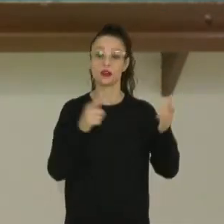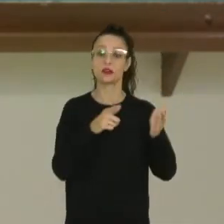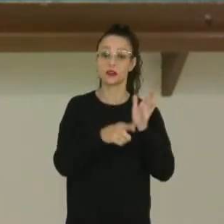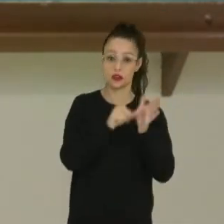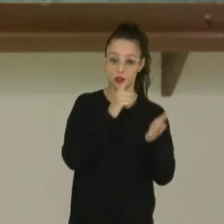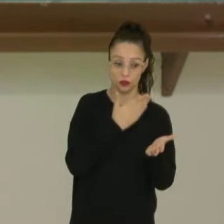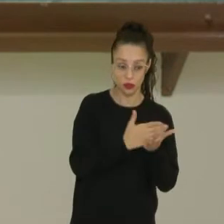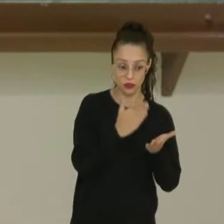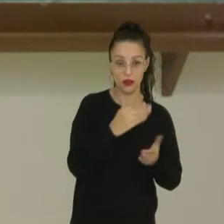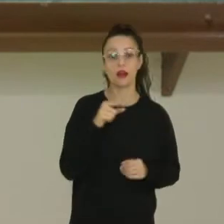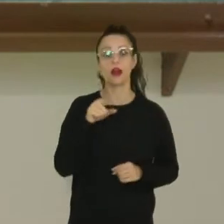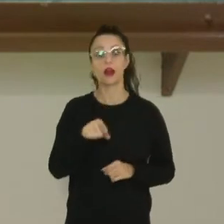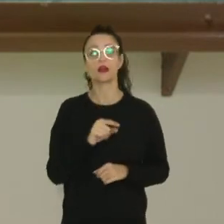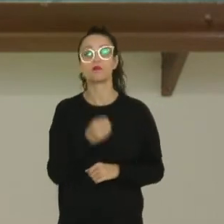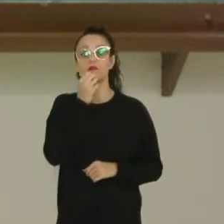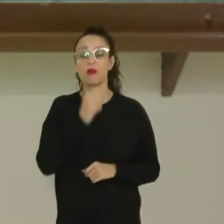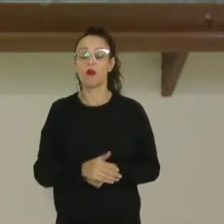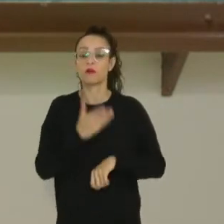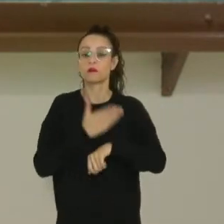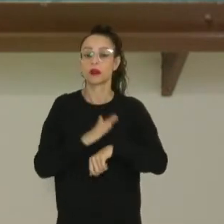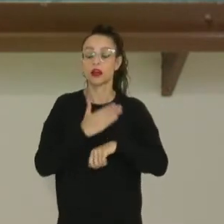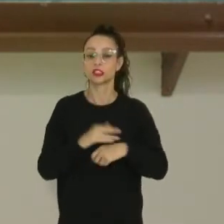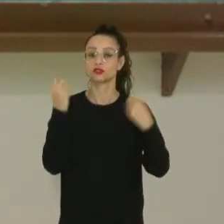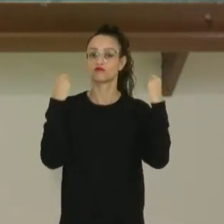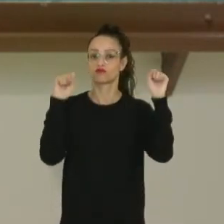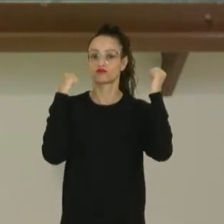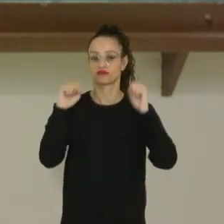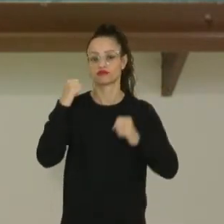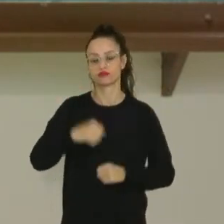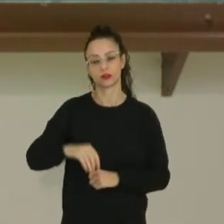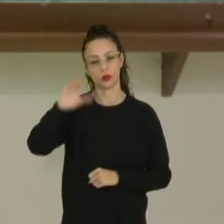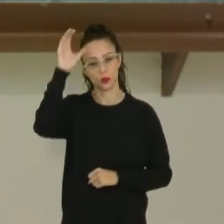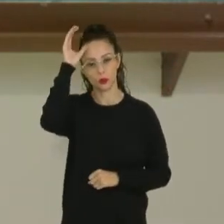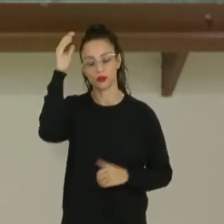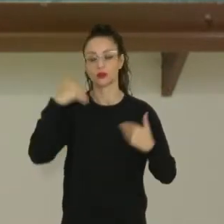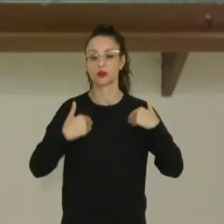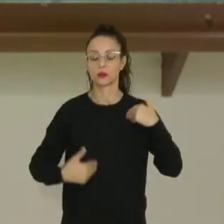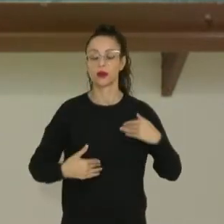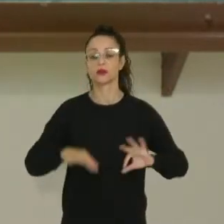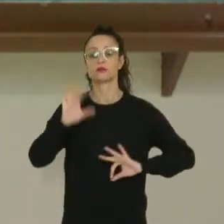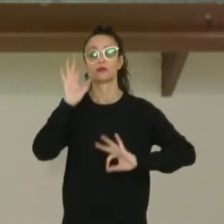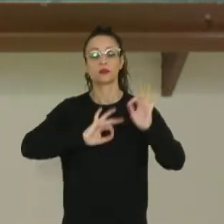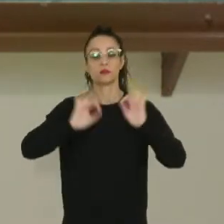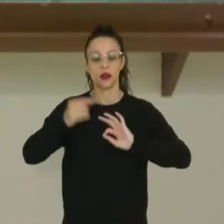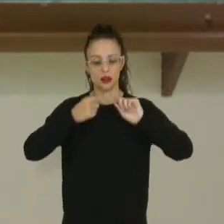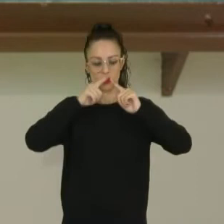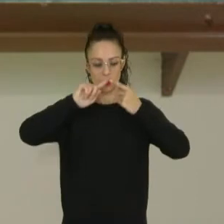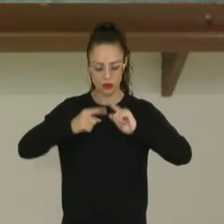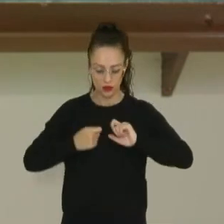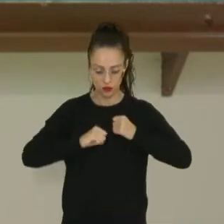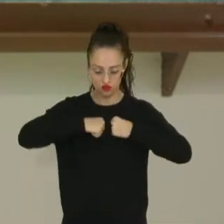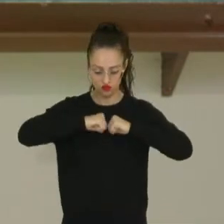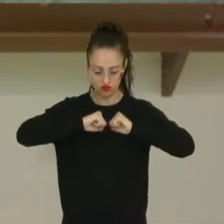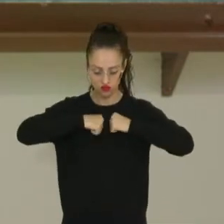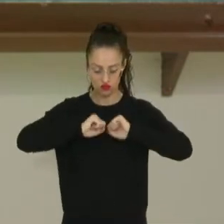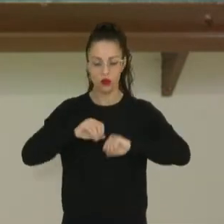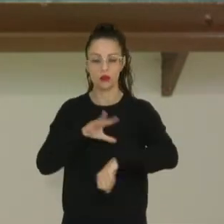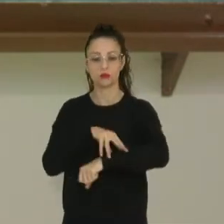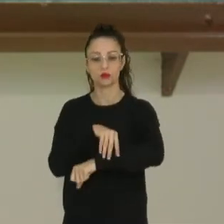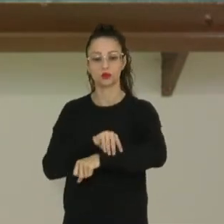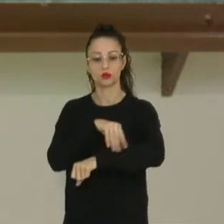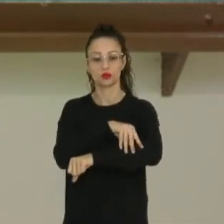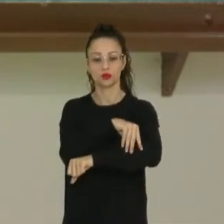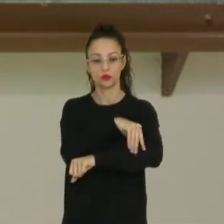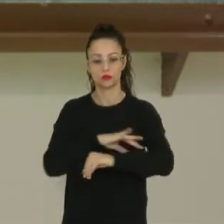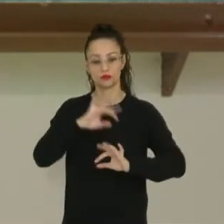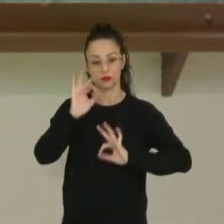da aula, a prática de ginástica de consciência corporal, ela prepara as articulações, ela prepara a musculatura